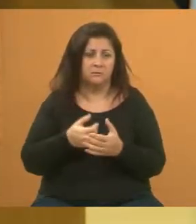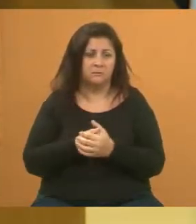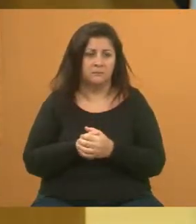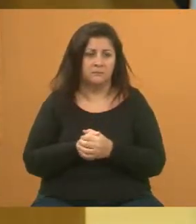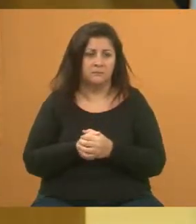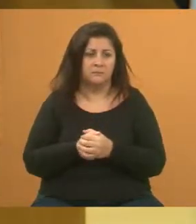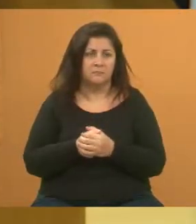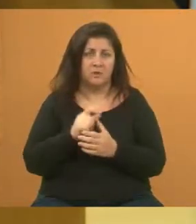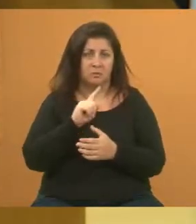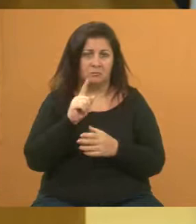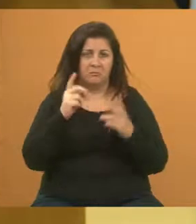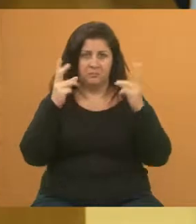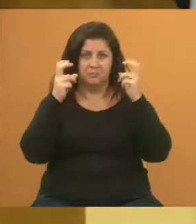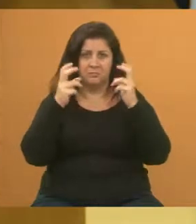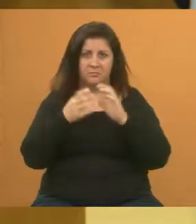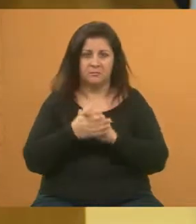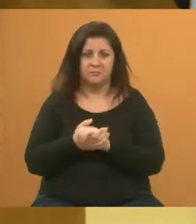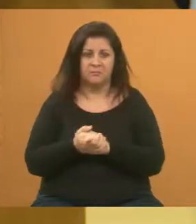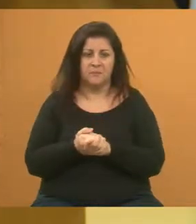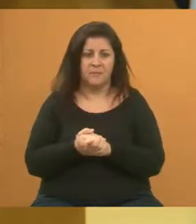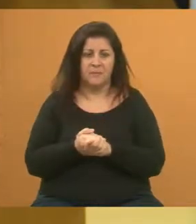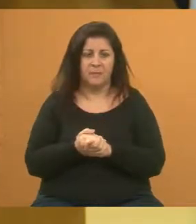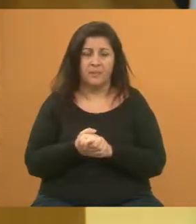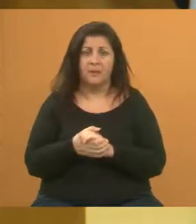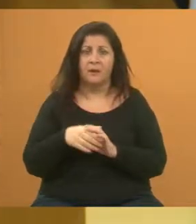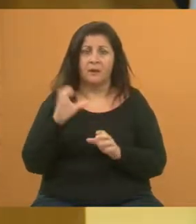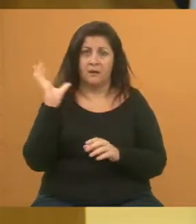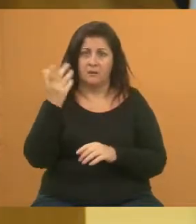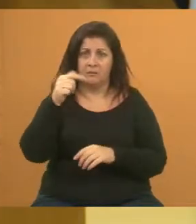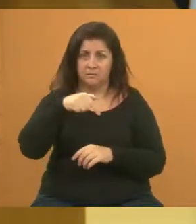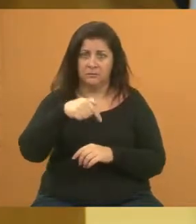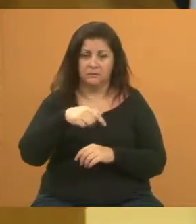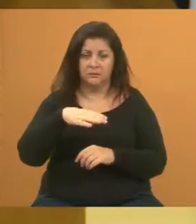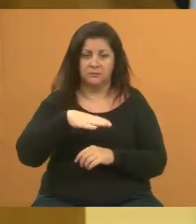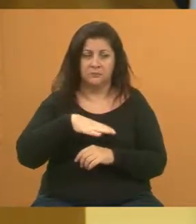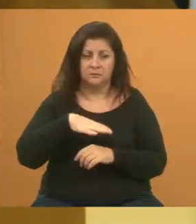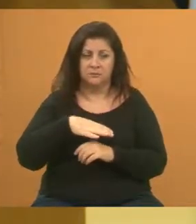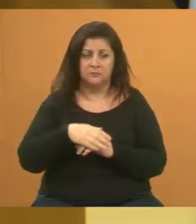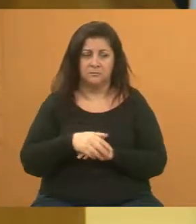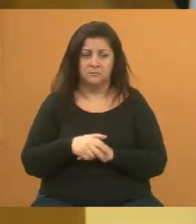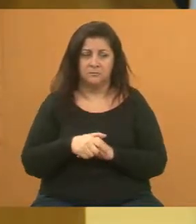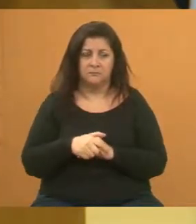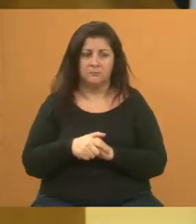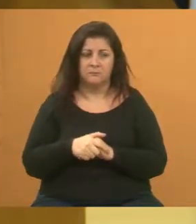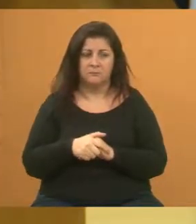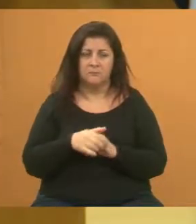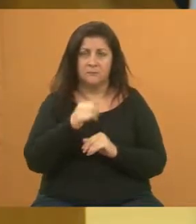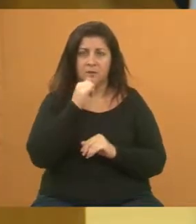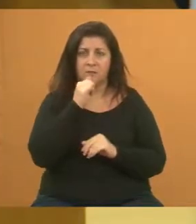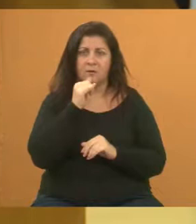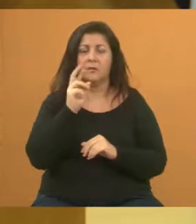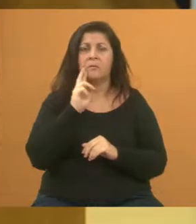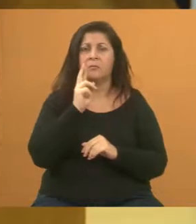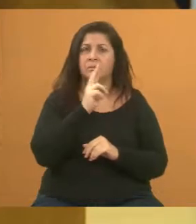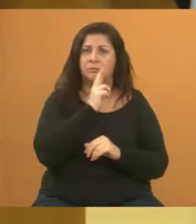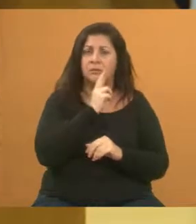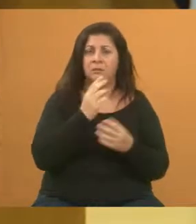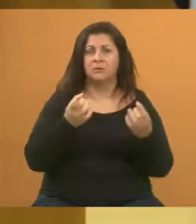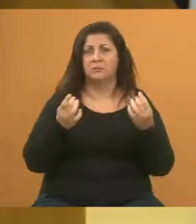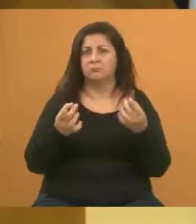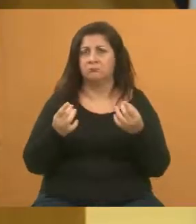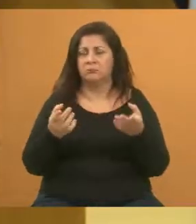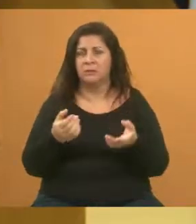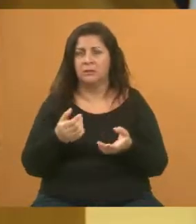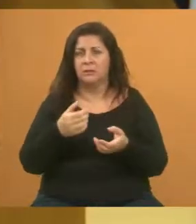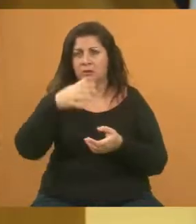não tenha percebido, mas não acontece só no litoral, acontece com nós aqui também. Eu vou repetir. Por exemplo, o restaurante que vende ali